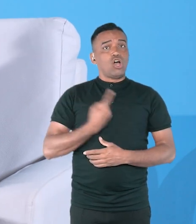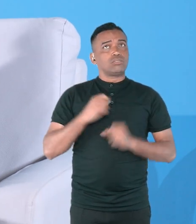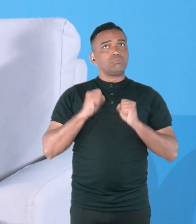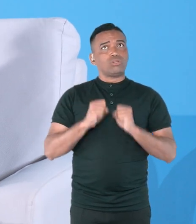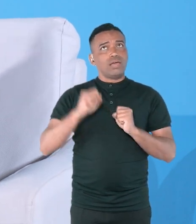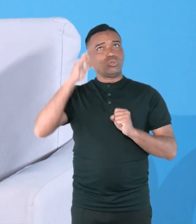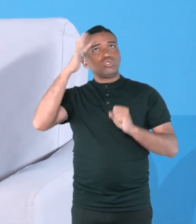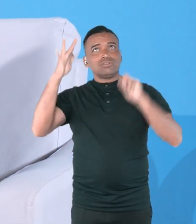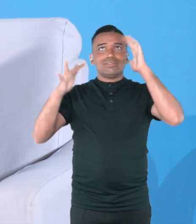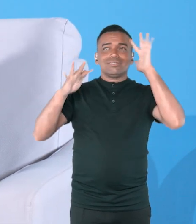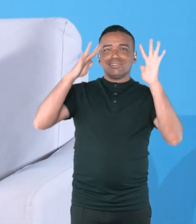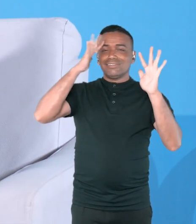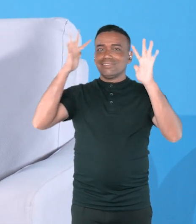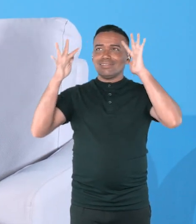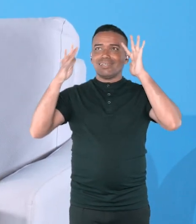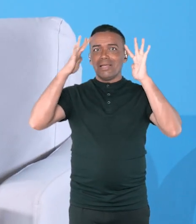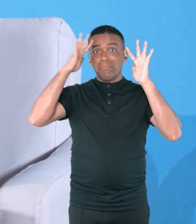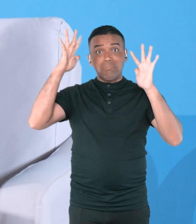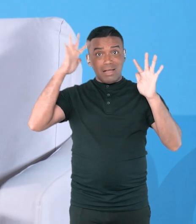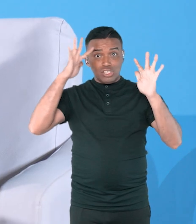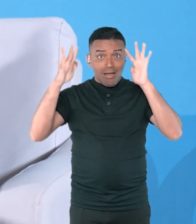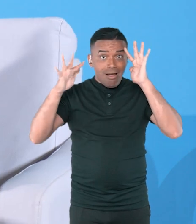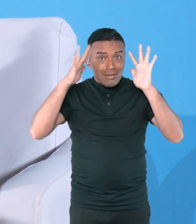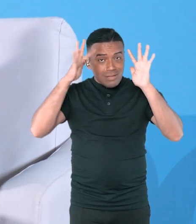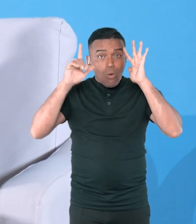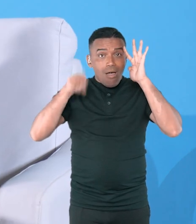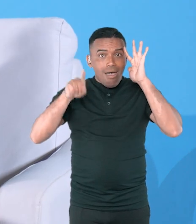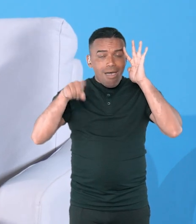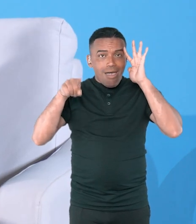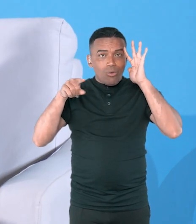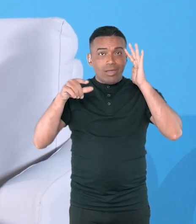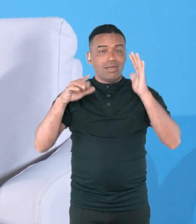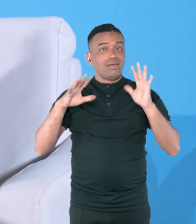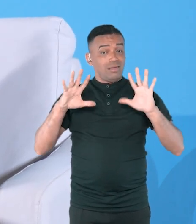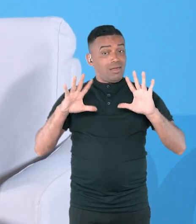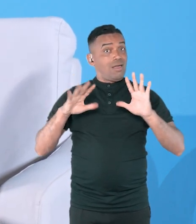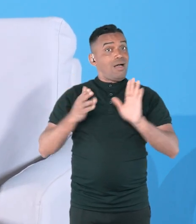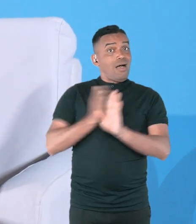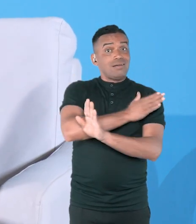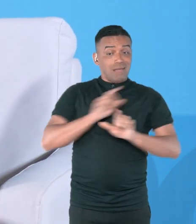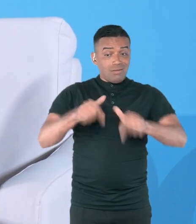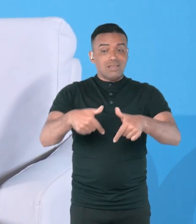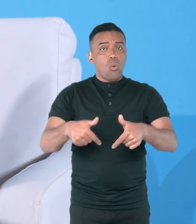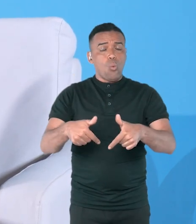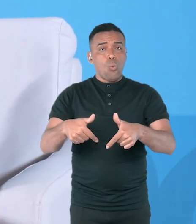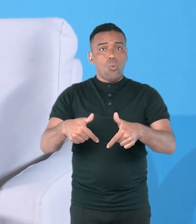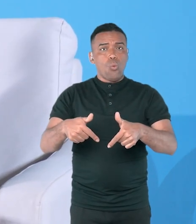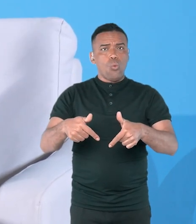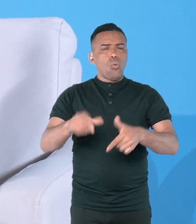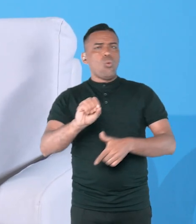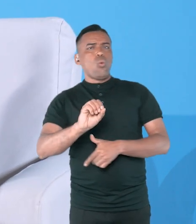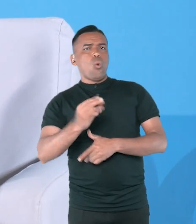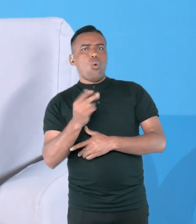Nós ainda podemos imaginar. E a imaginação ainda é o começo de toda ação. Ou